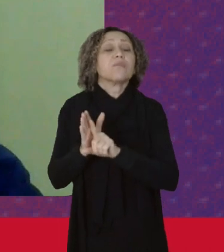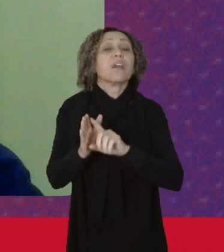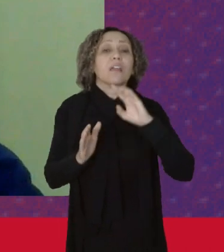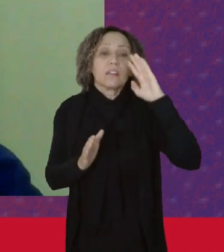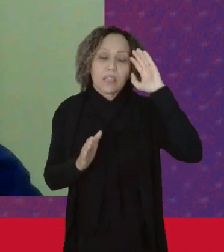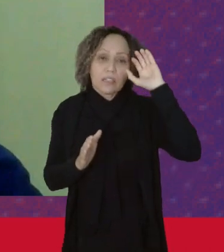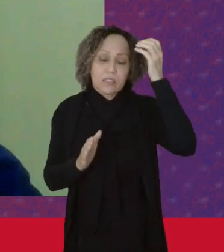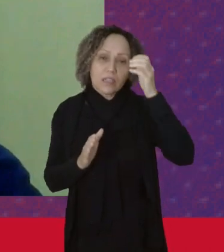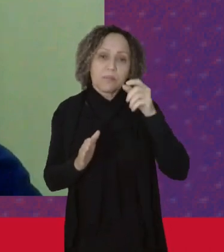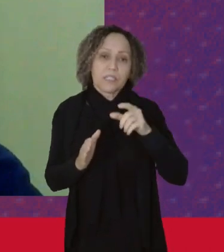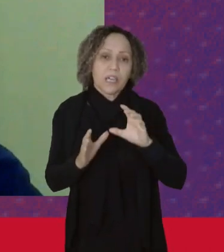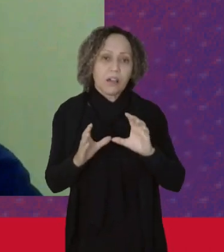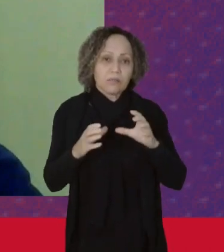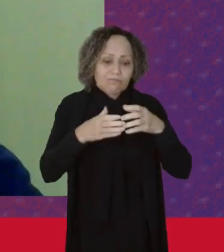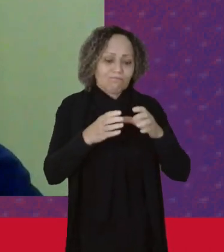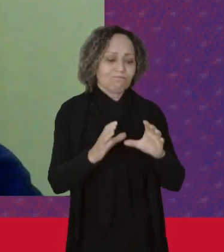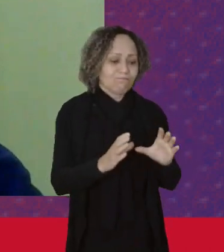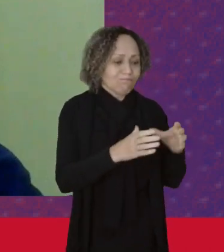comissões